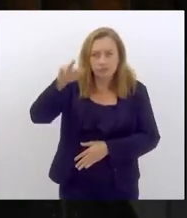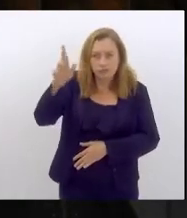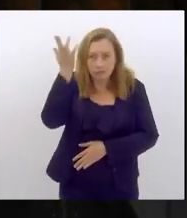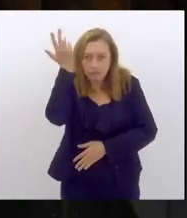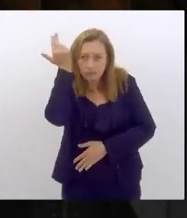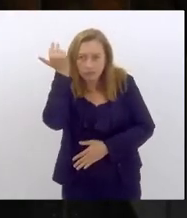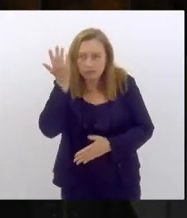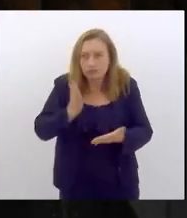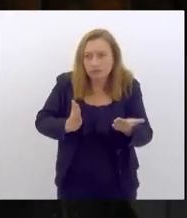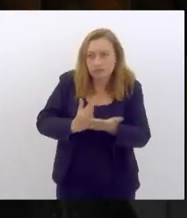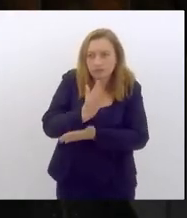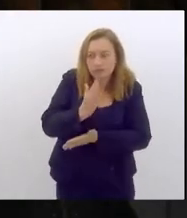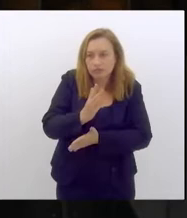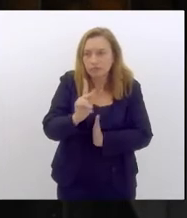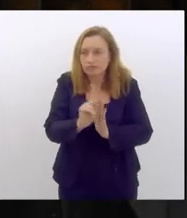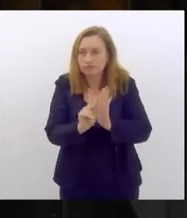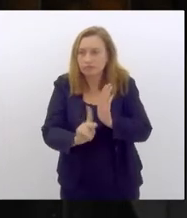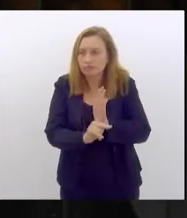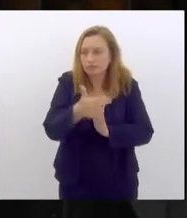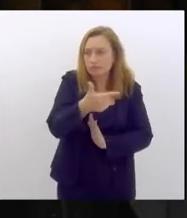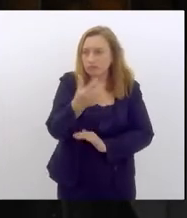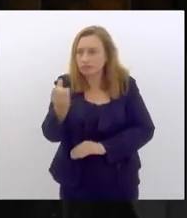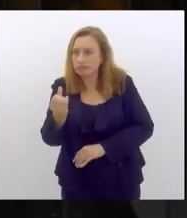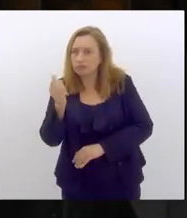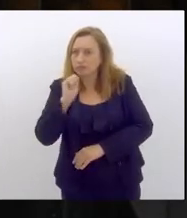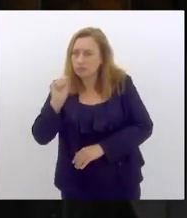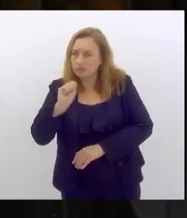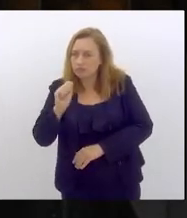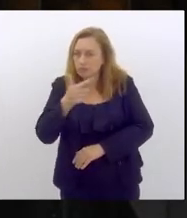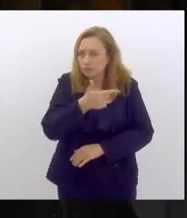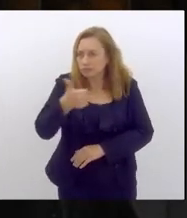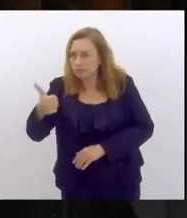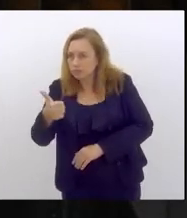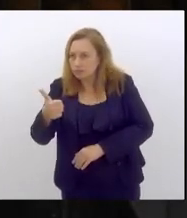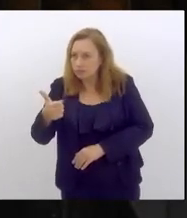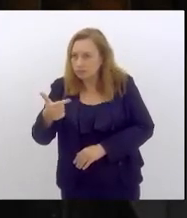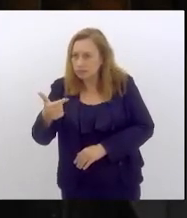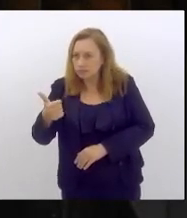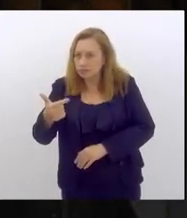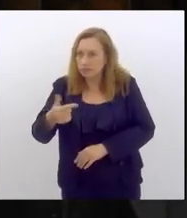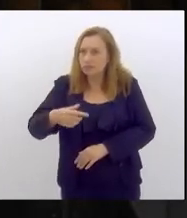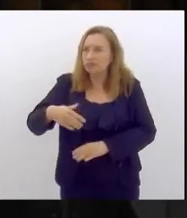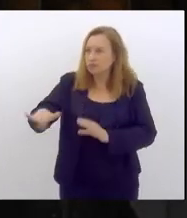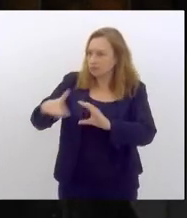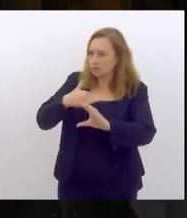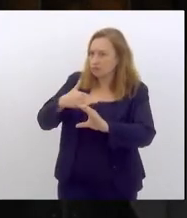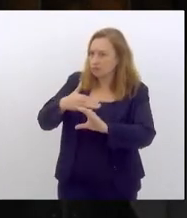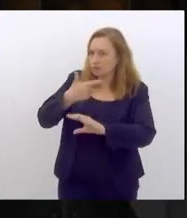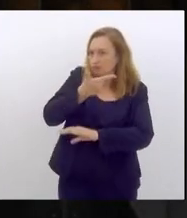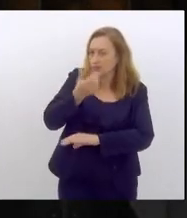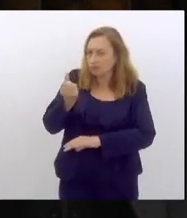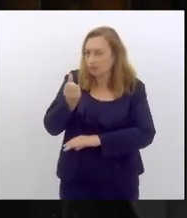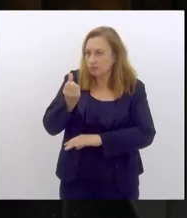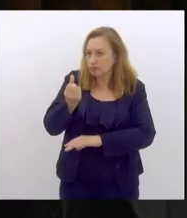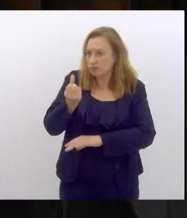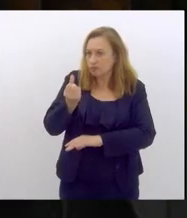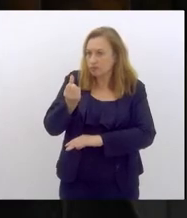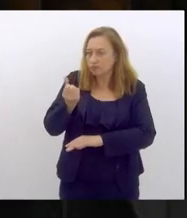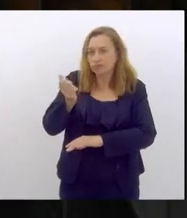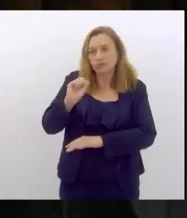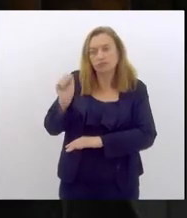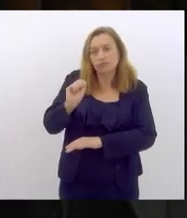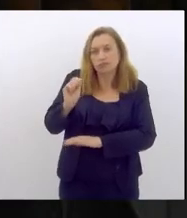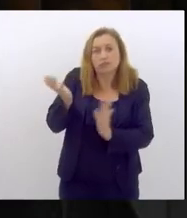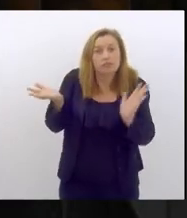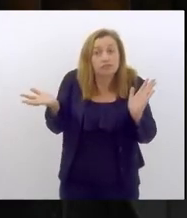o projeto era dia 26 de agosto de 2022. Sabe quando eles mandaram? Dia 26 de agosto. Ou